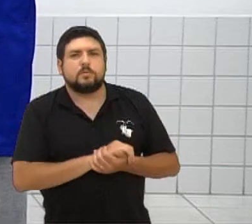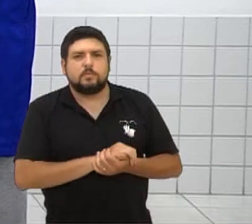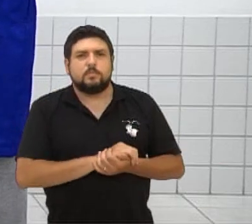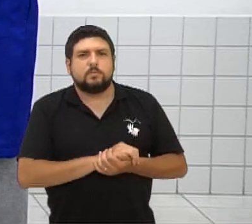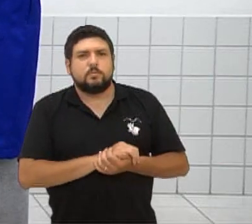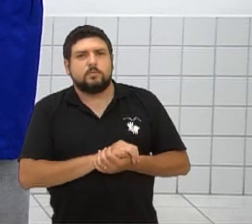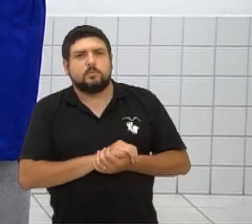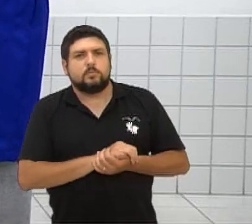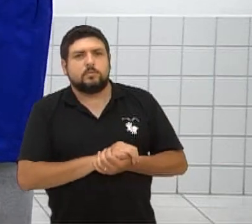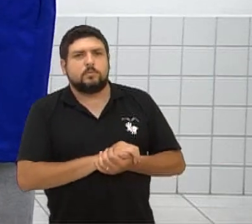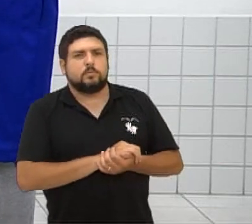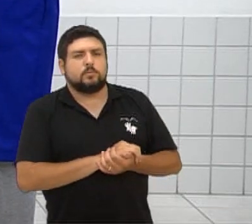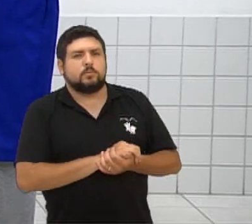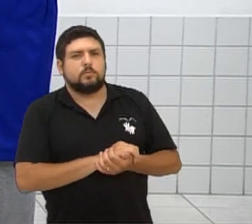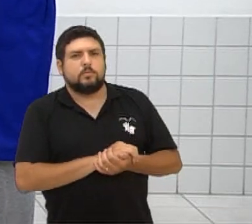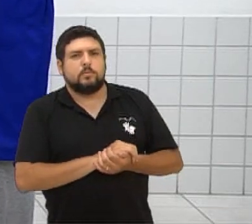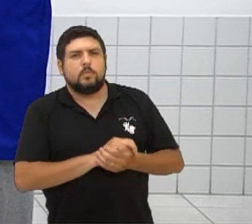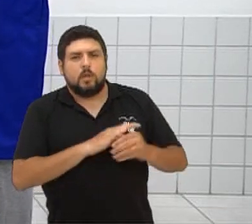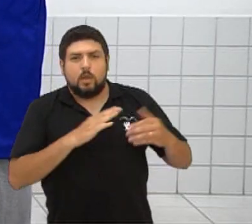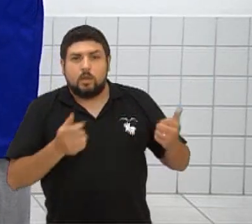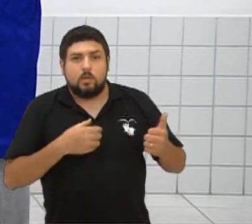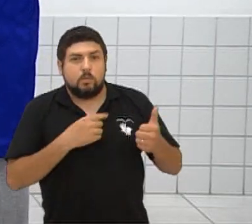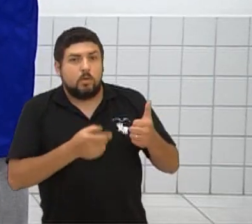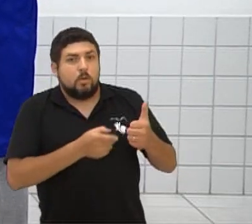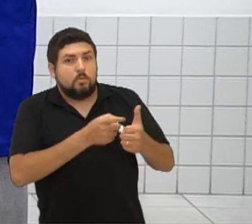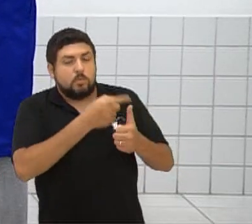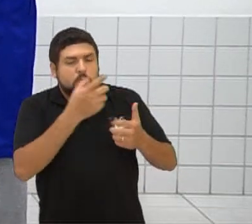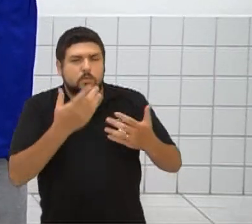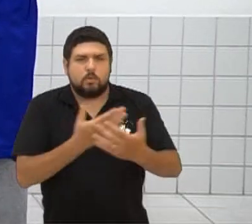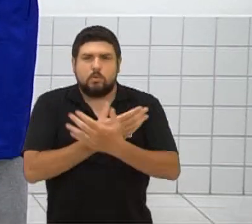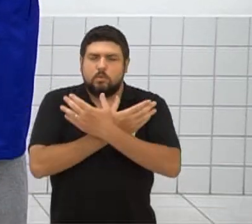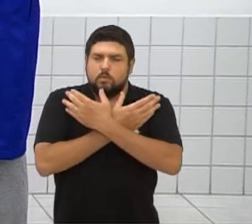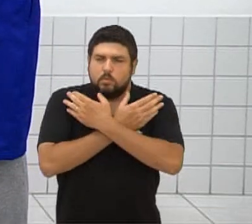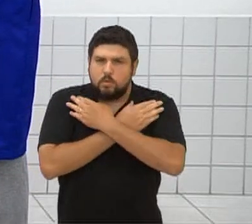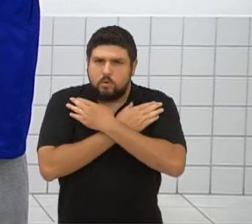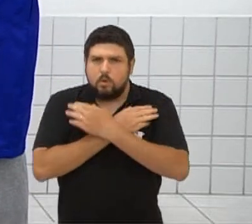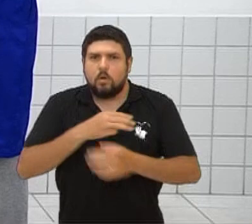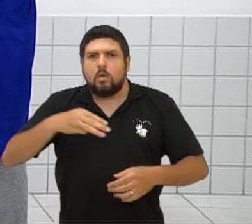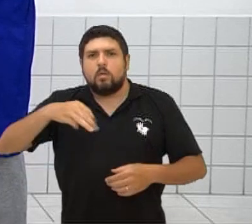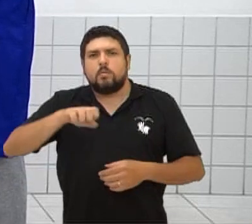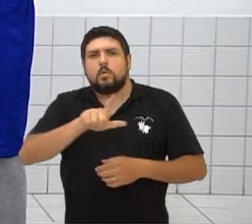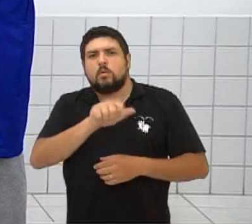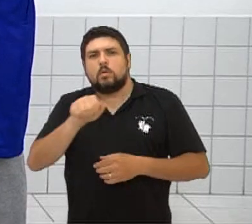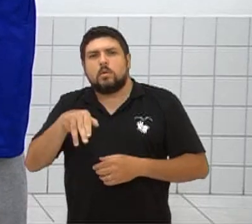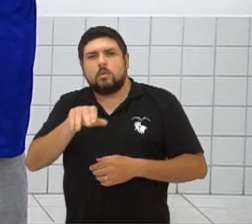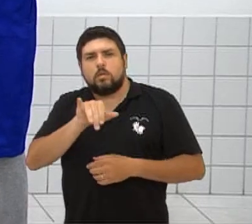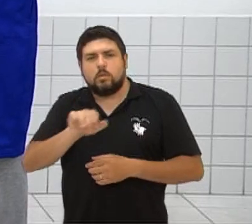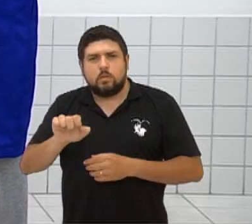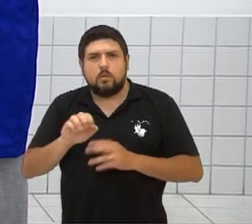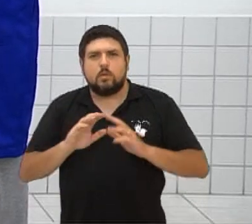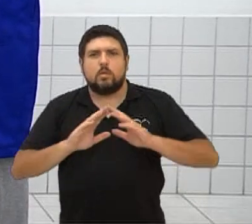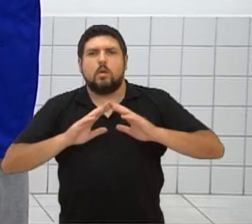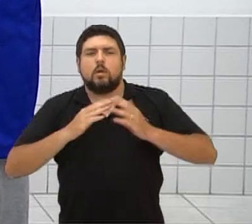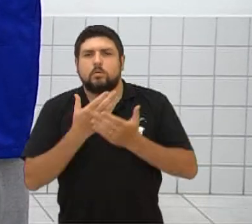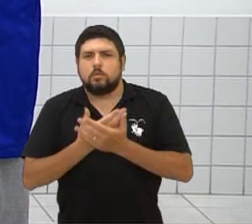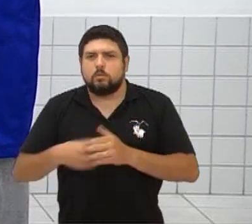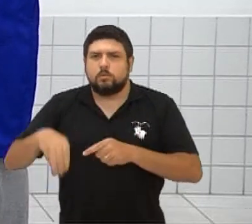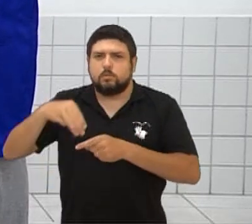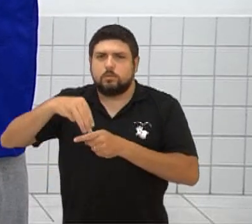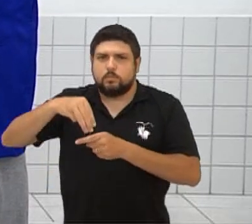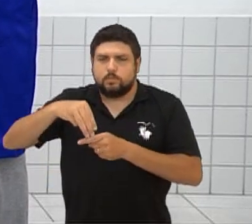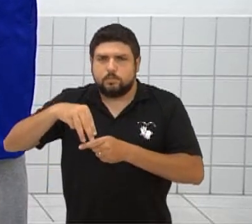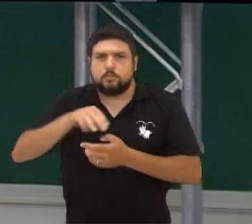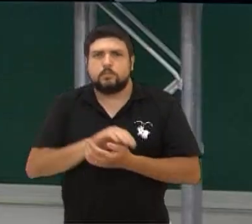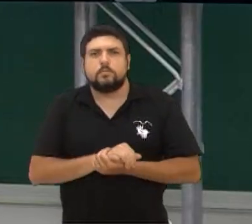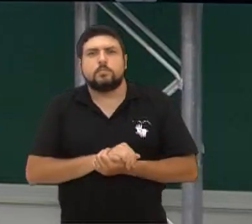Então, primeiro mandar um abraço lá para Melanie Oliveira, do Colégio Gastão Vidigal de Maringá, e